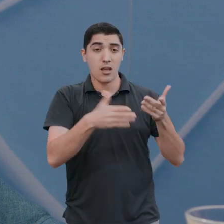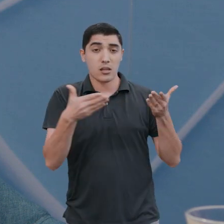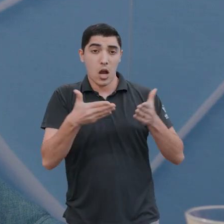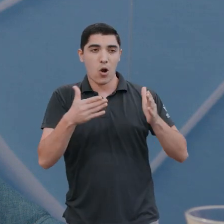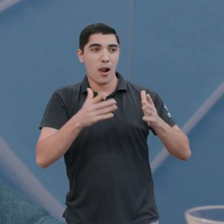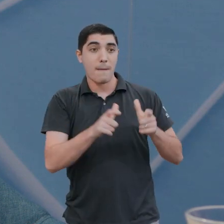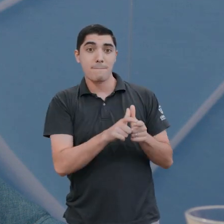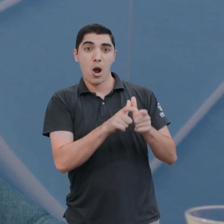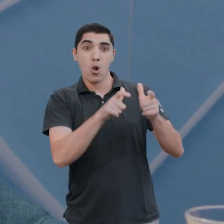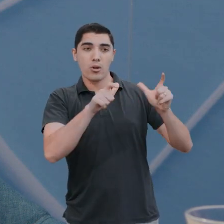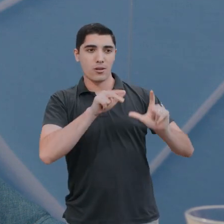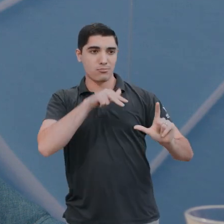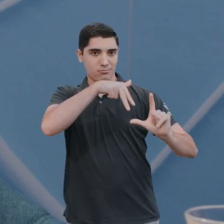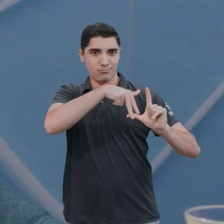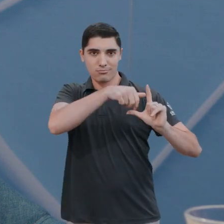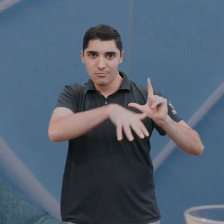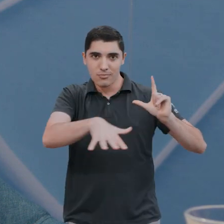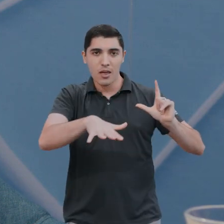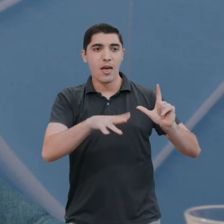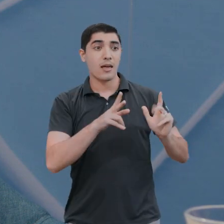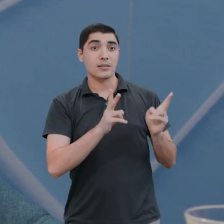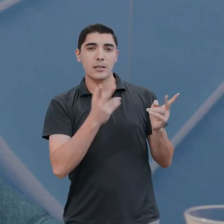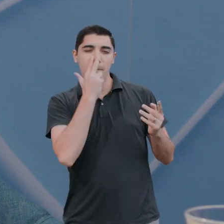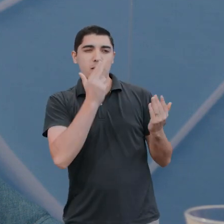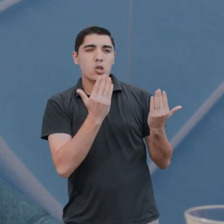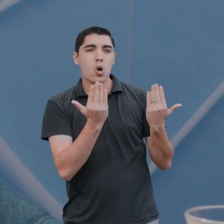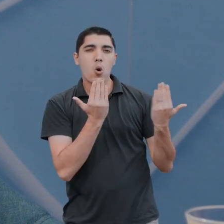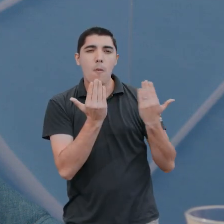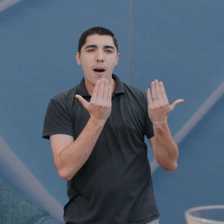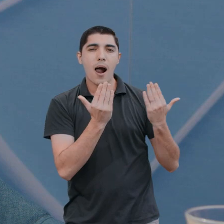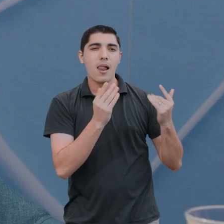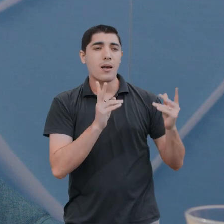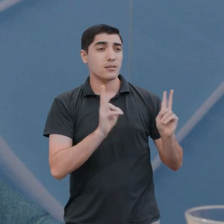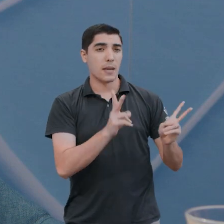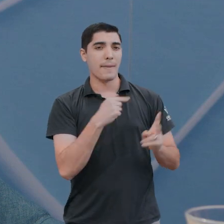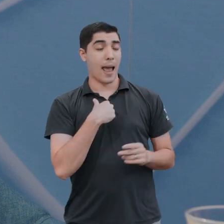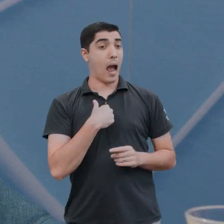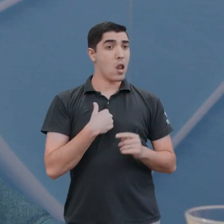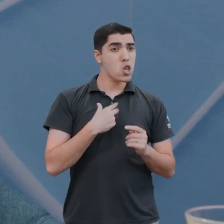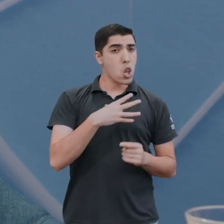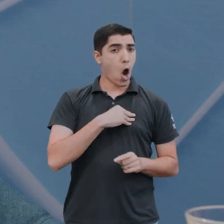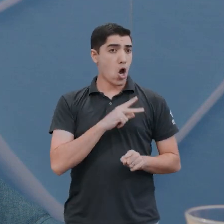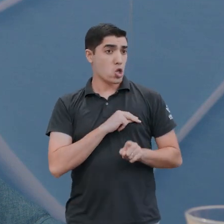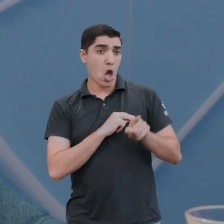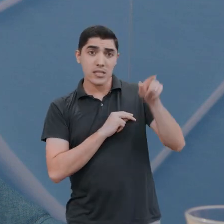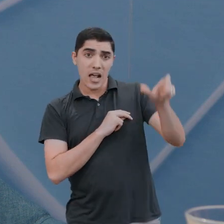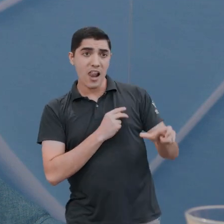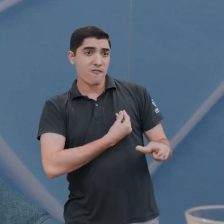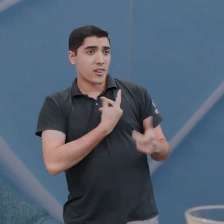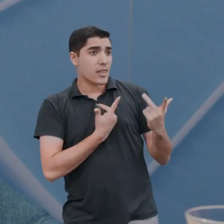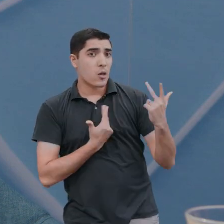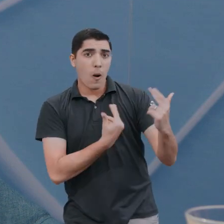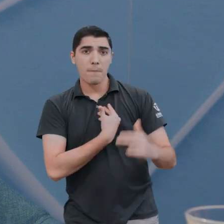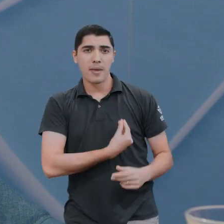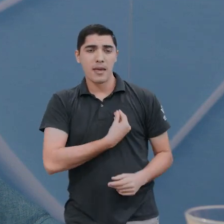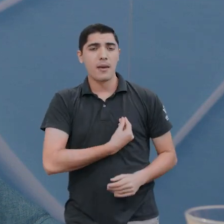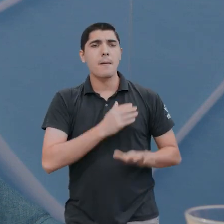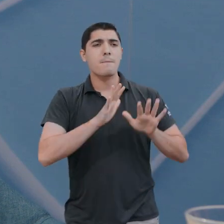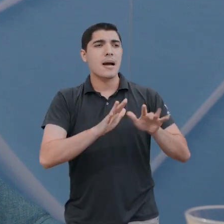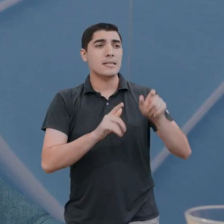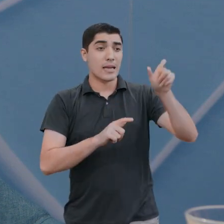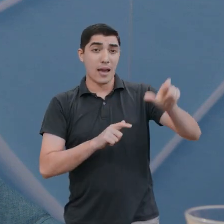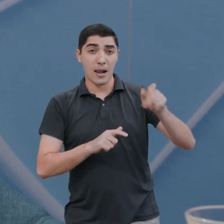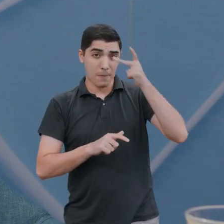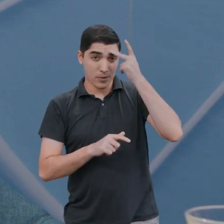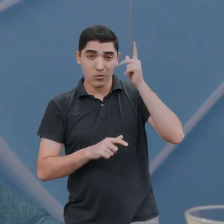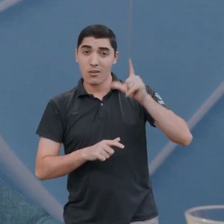próximas da nossa realidade e a gente se compara muito com as pessoas e esquecem que aquela influencer, ela tem